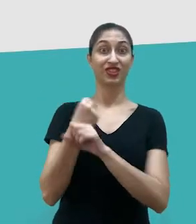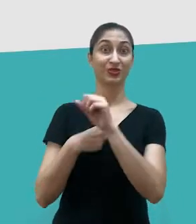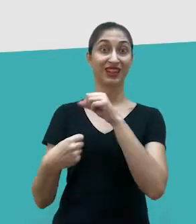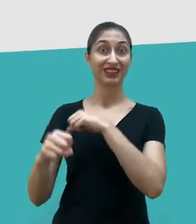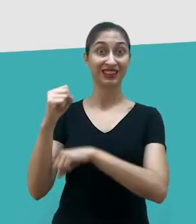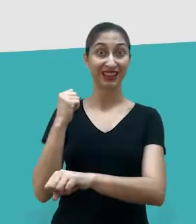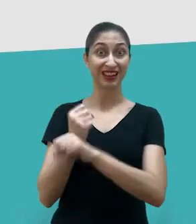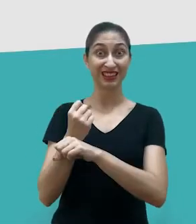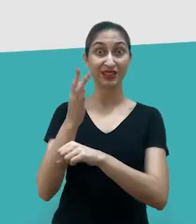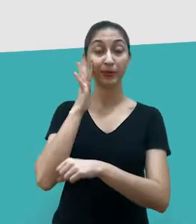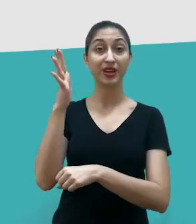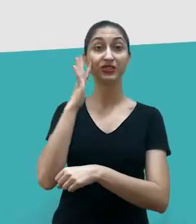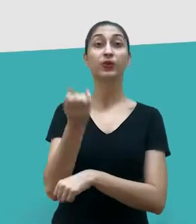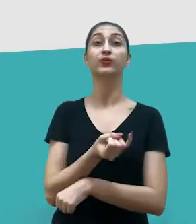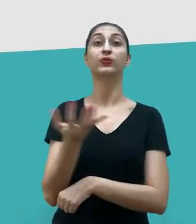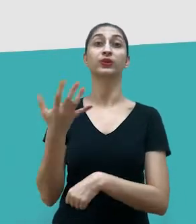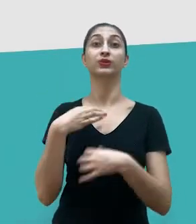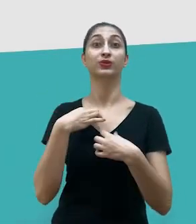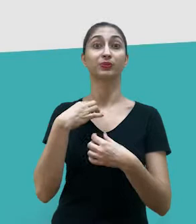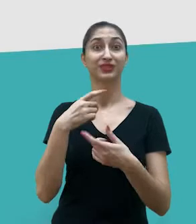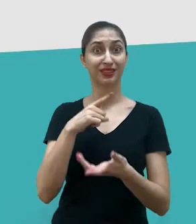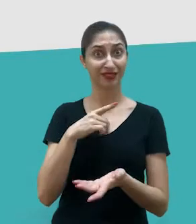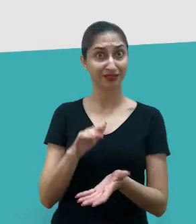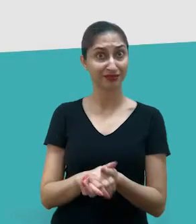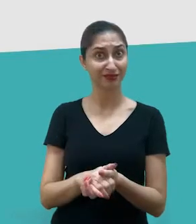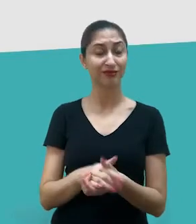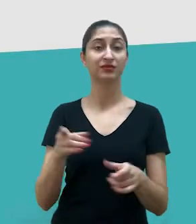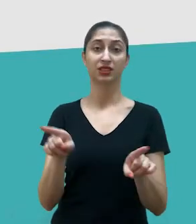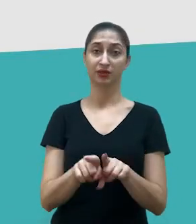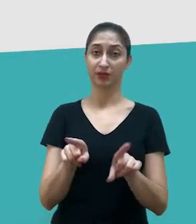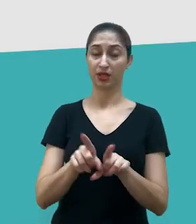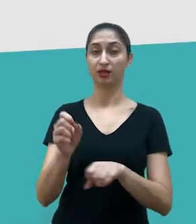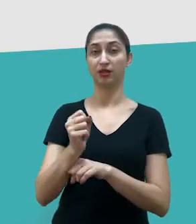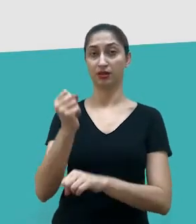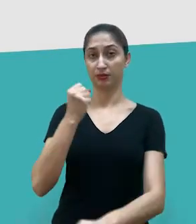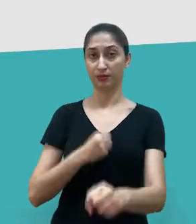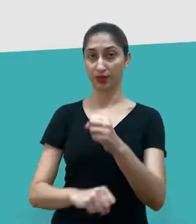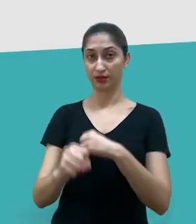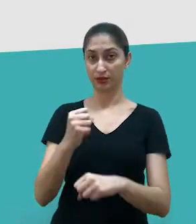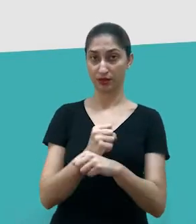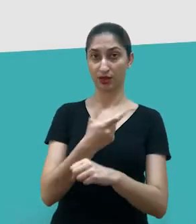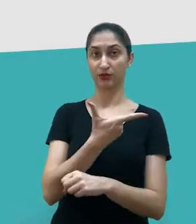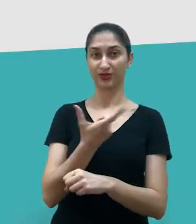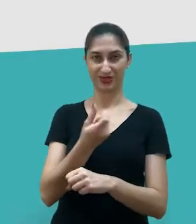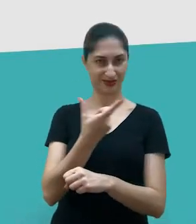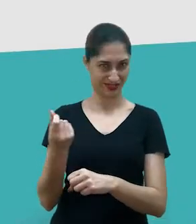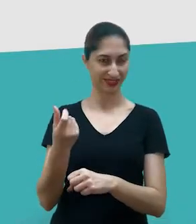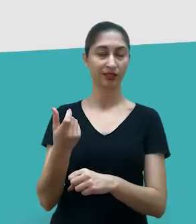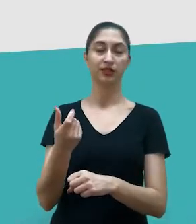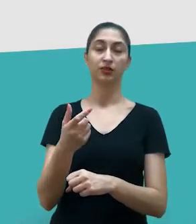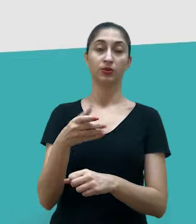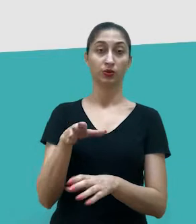e quantidade de roupas. Além disso, segundo os dados do ano passado, 2020, o